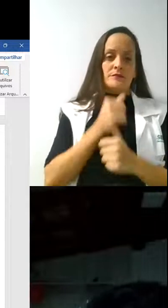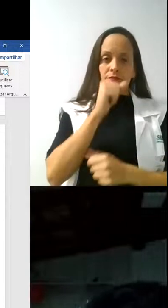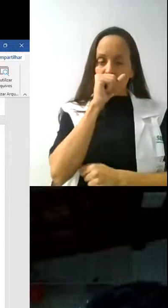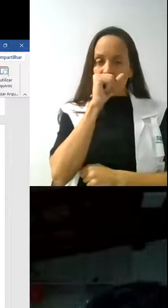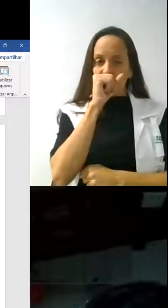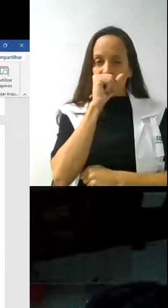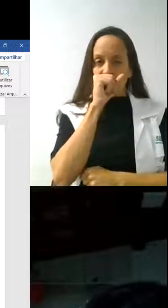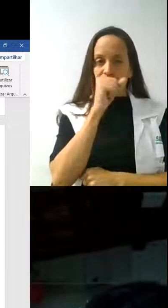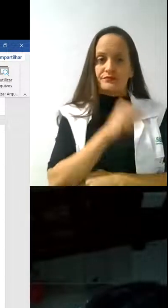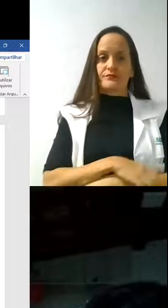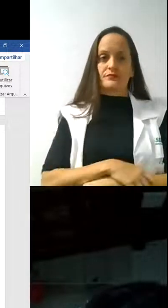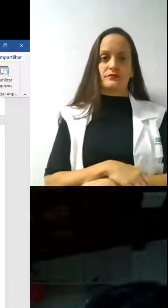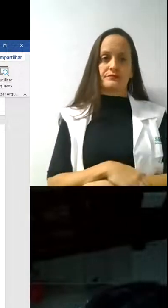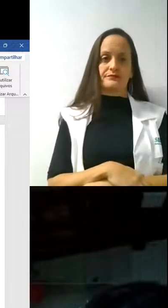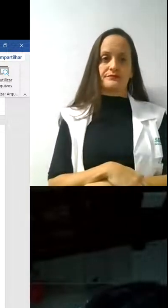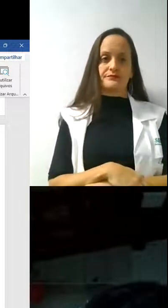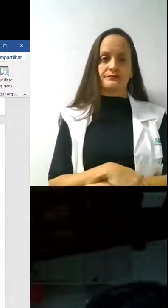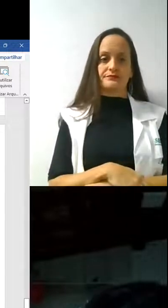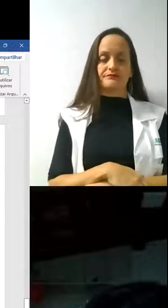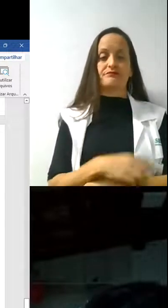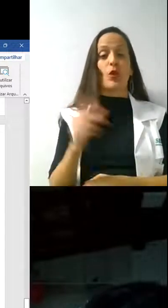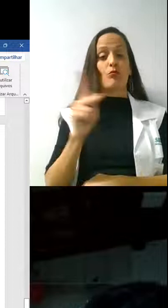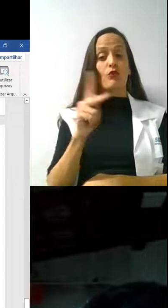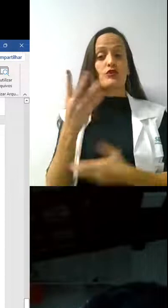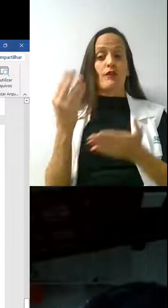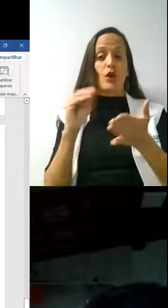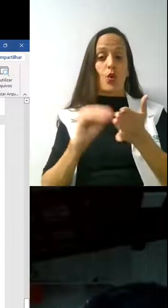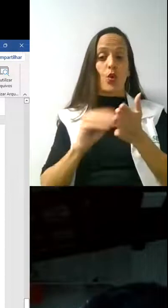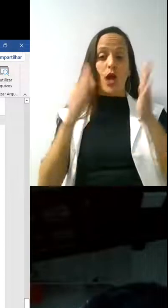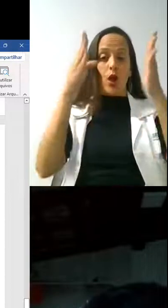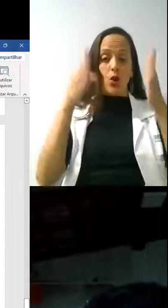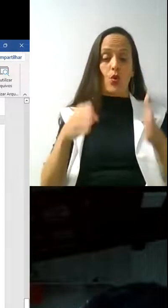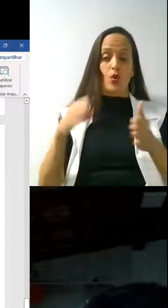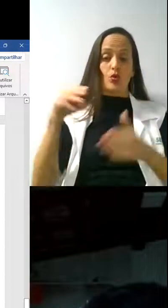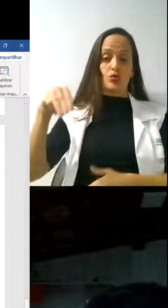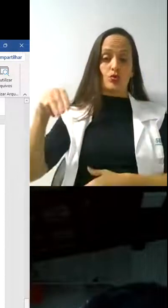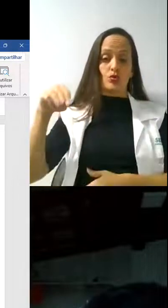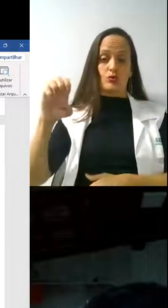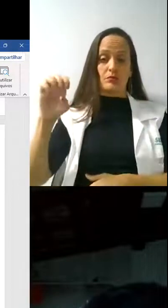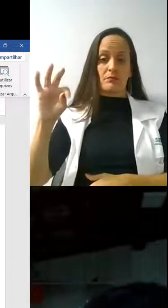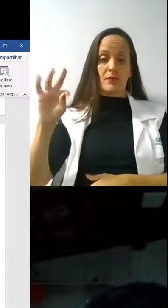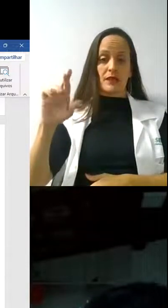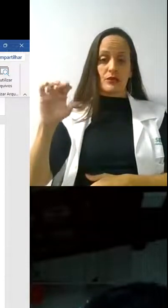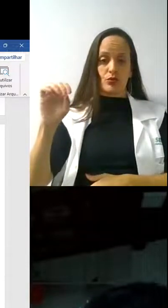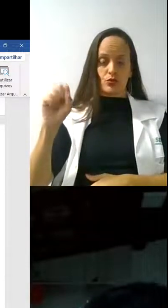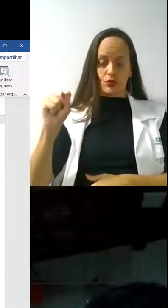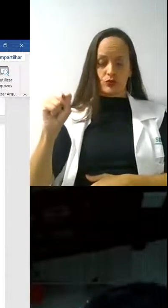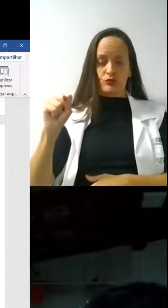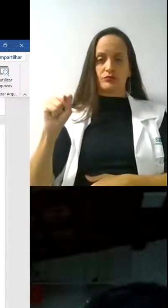do metro. Coluna à direita. Esse aqui é o valor em metro.